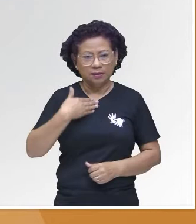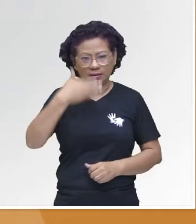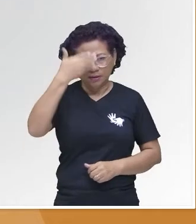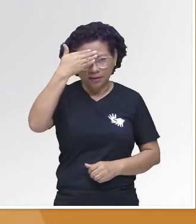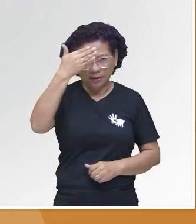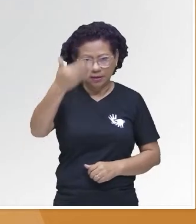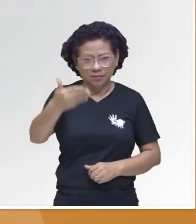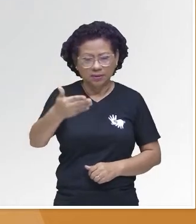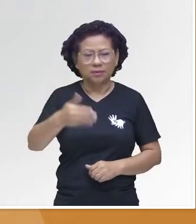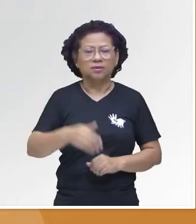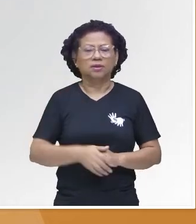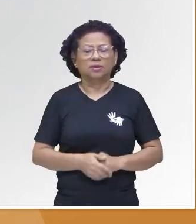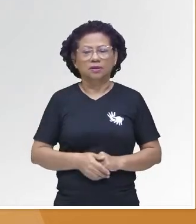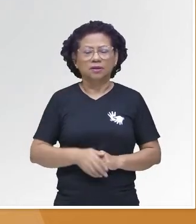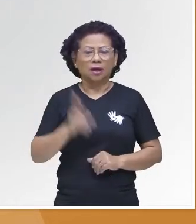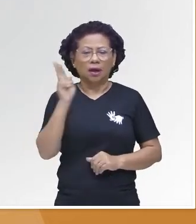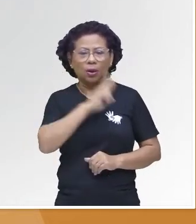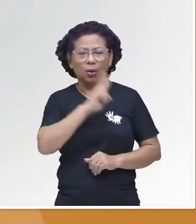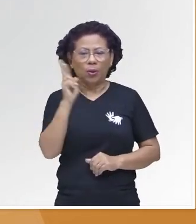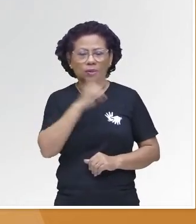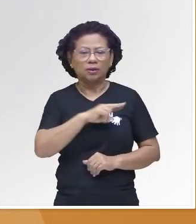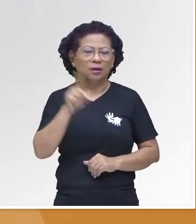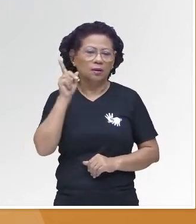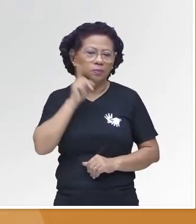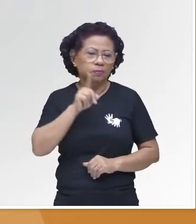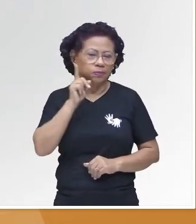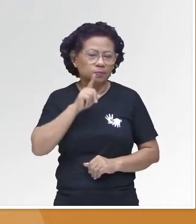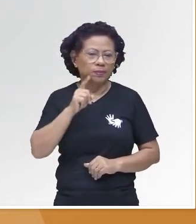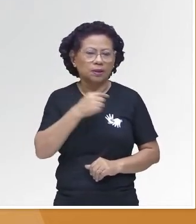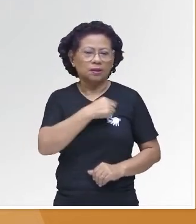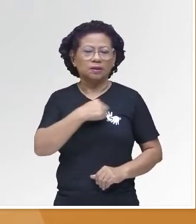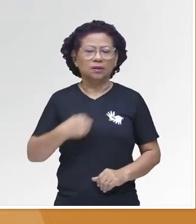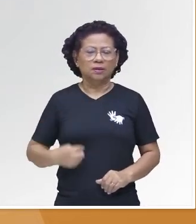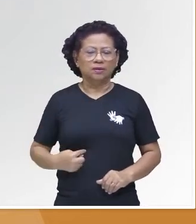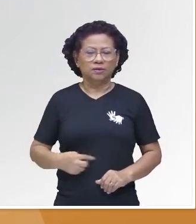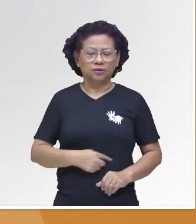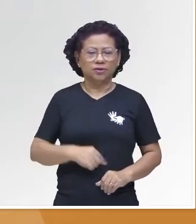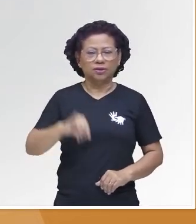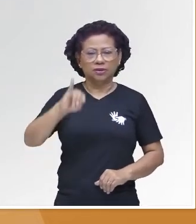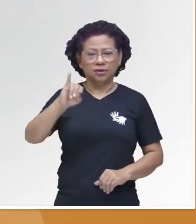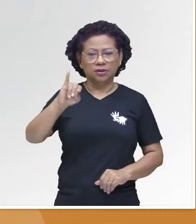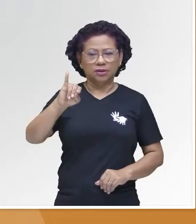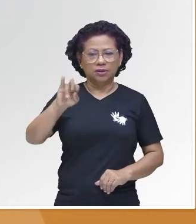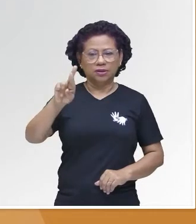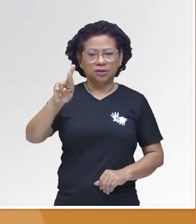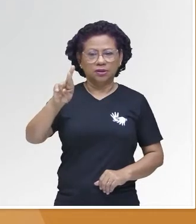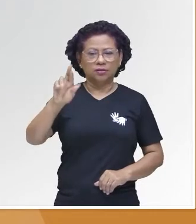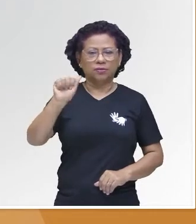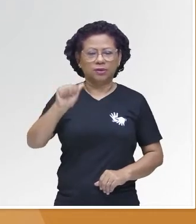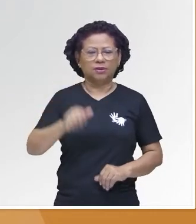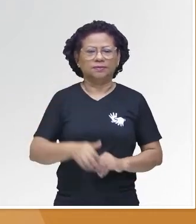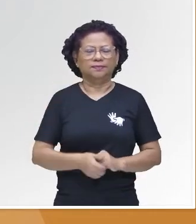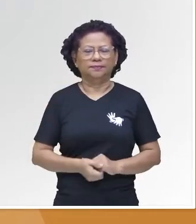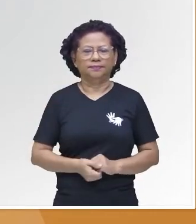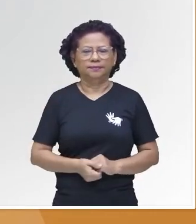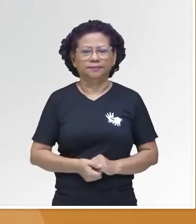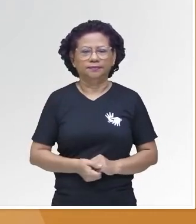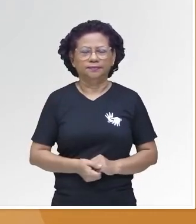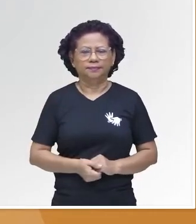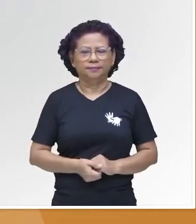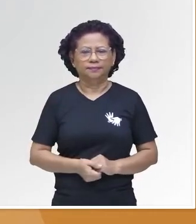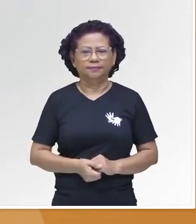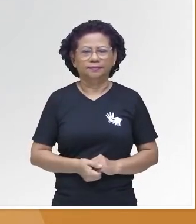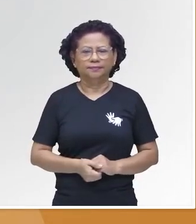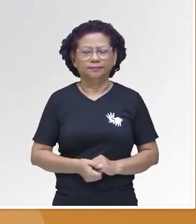Saudita, tá? A Rússia, os Estados Unidos da América, a China e o Irã,